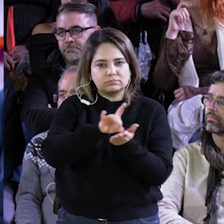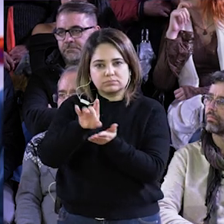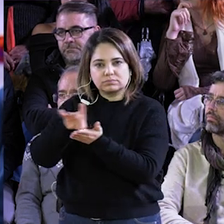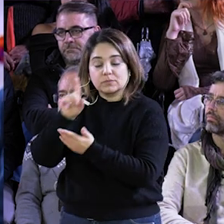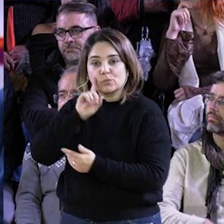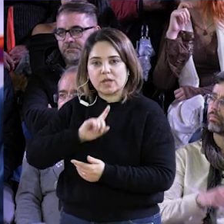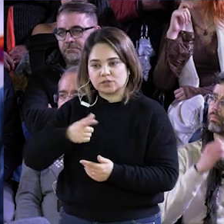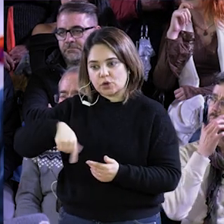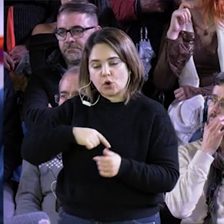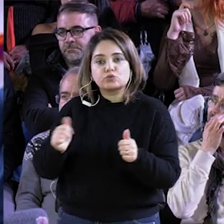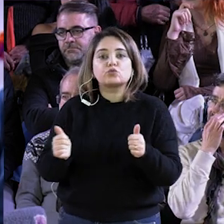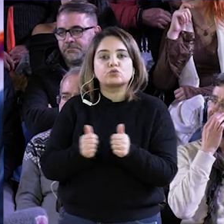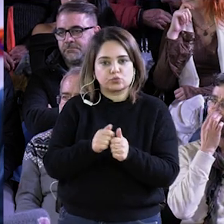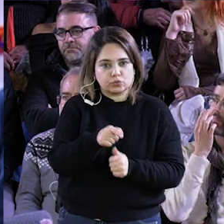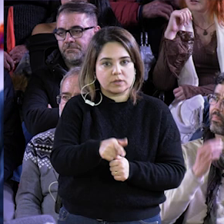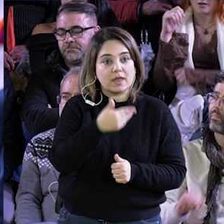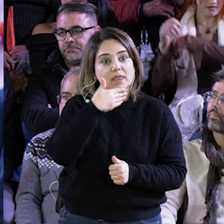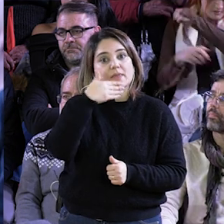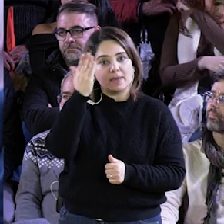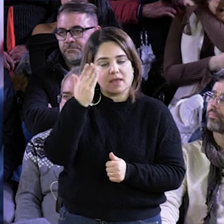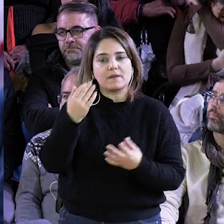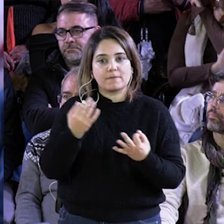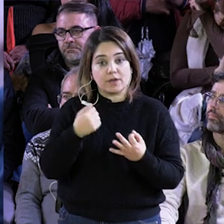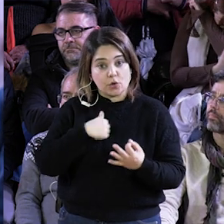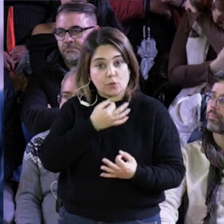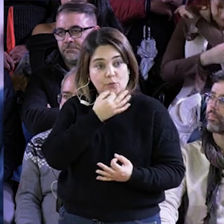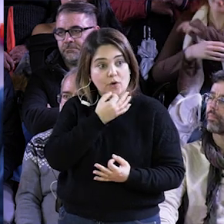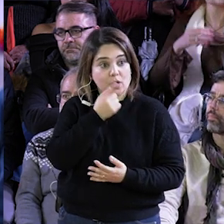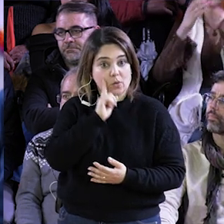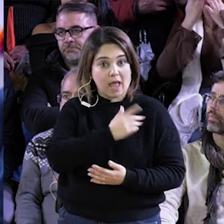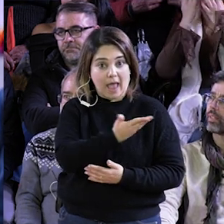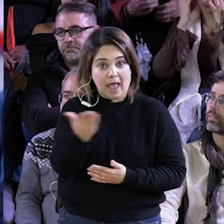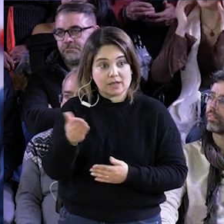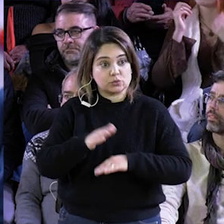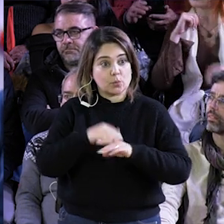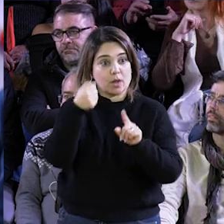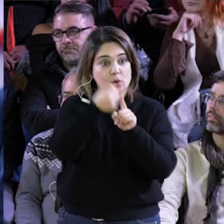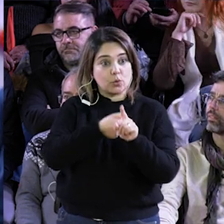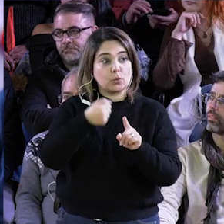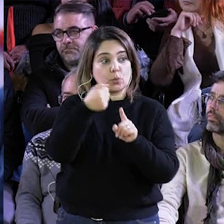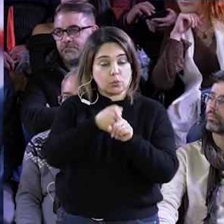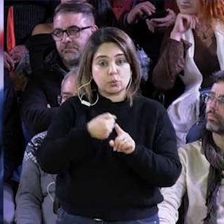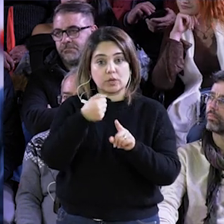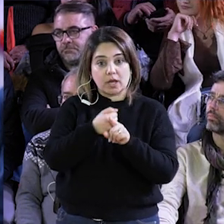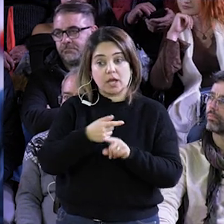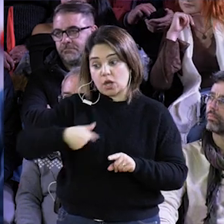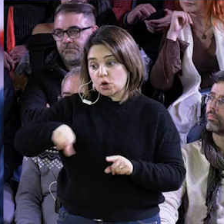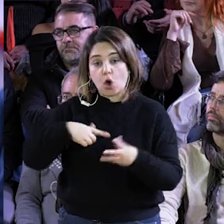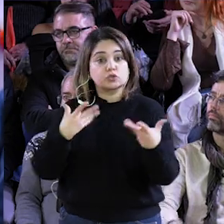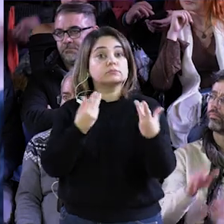Nós estivemos com elas nessa manhã. Falo delas porque estão em luta e porque nós estamos com